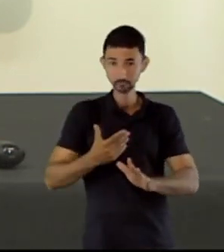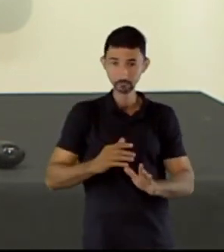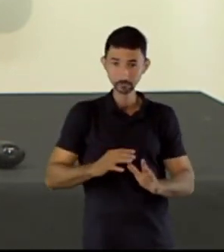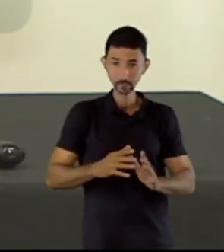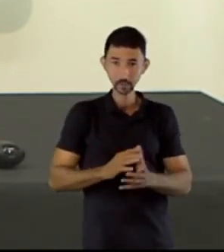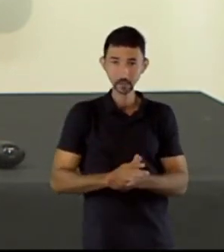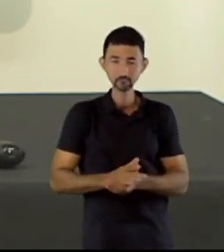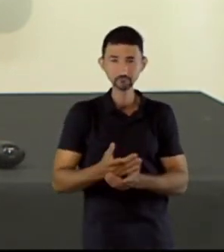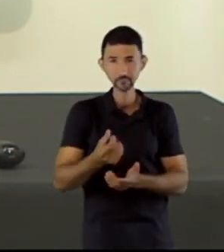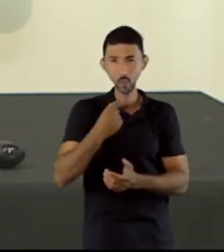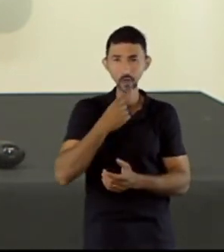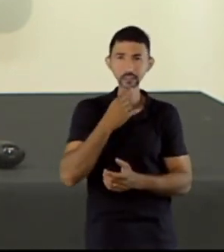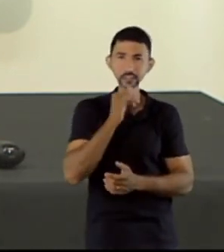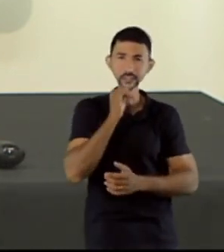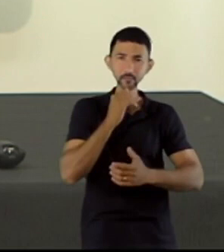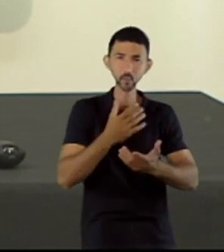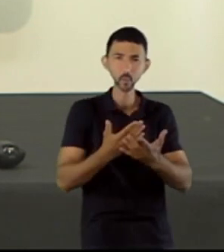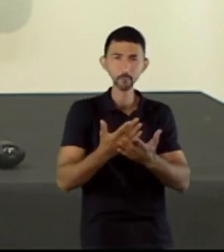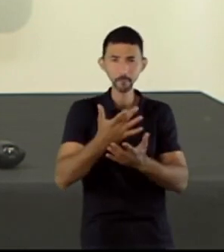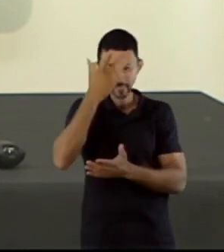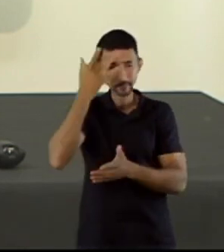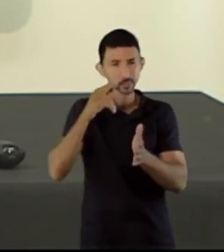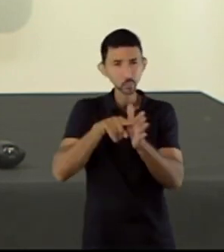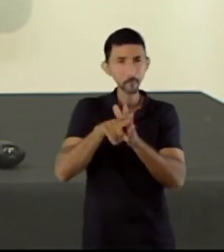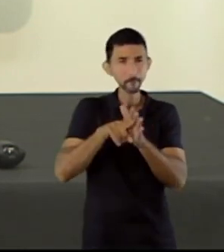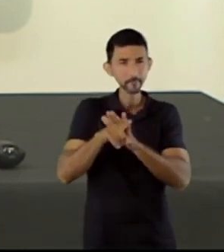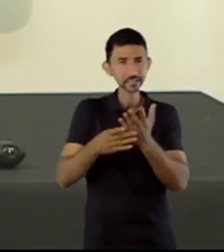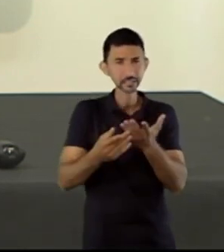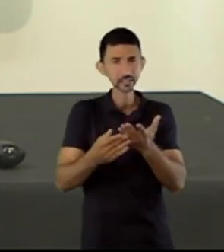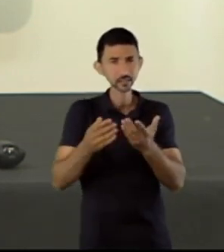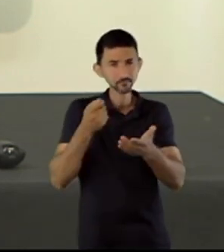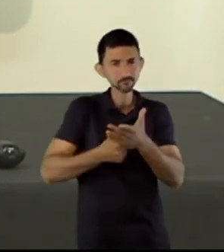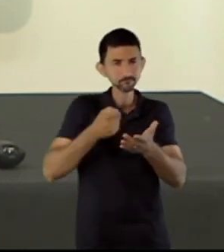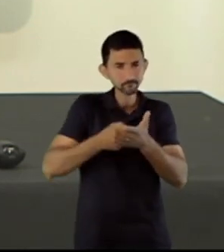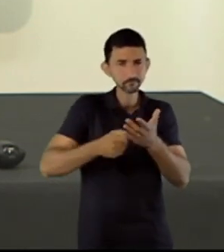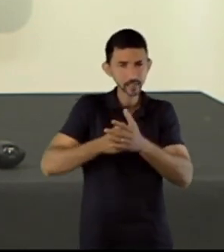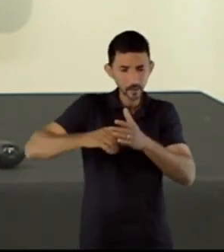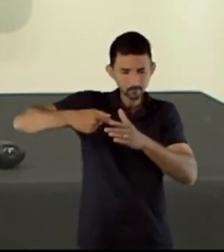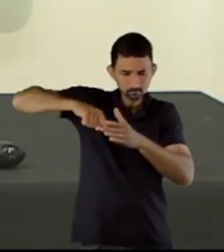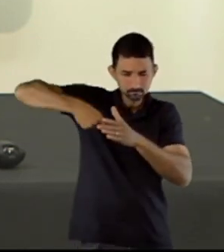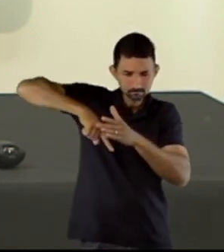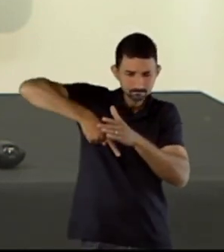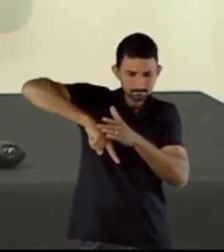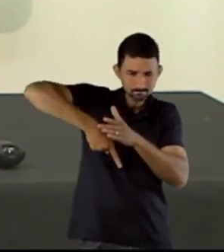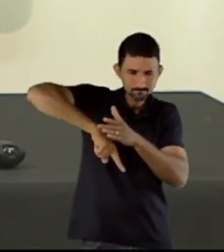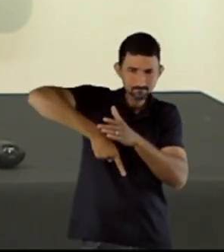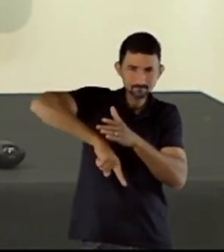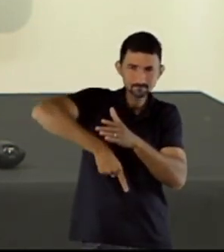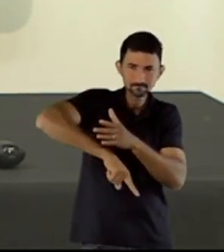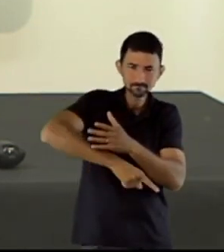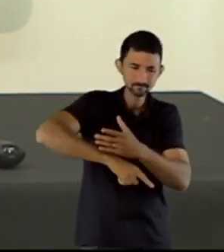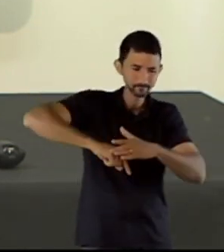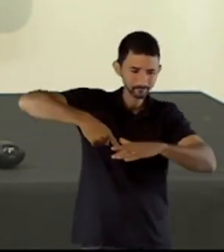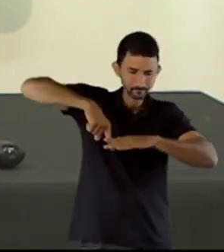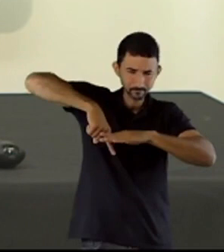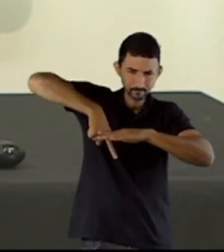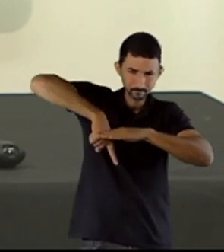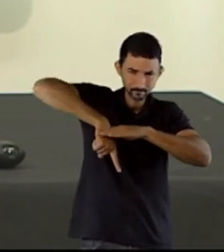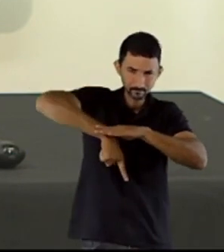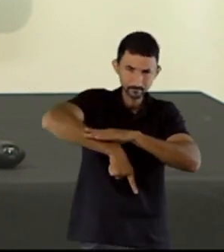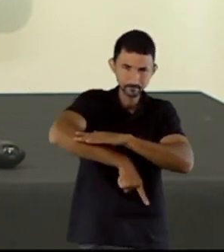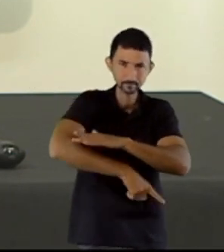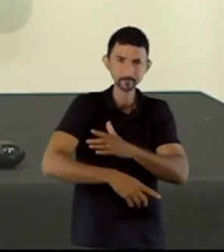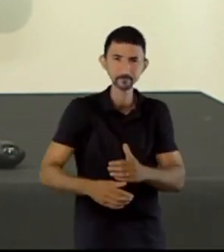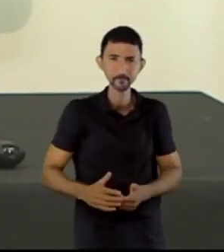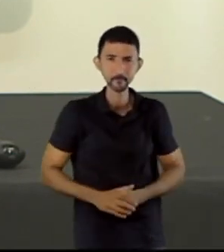Para vocês terem uma ideia, os pesquisadores que tentaram, né, perfurar a crosta terrestre com